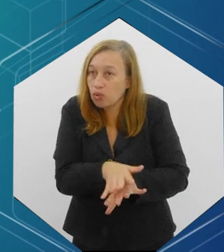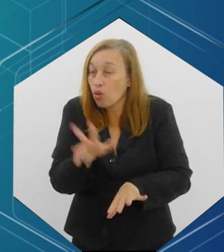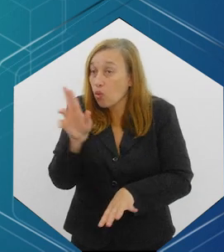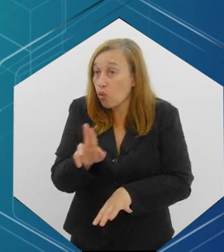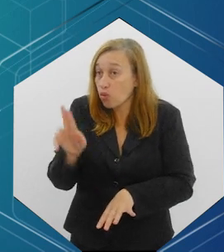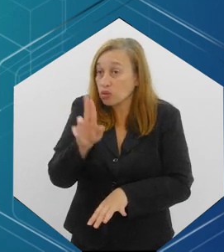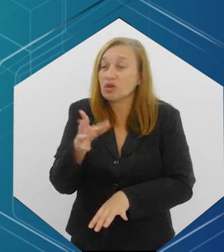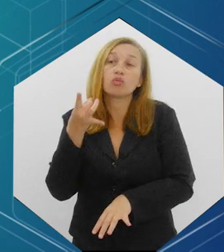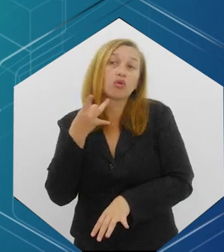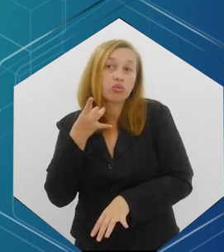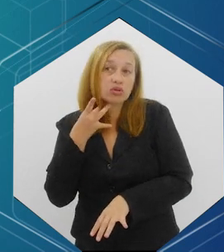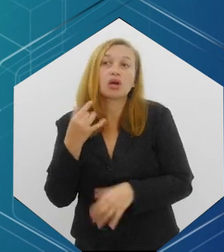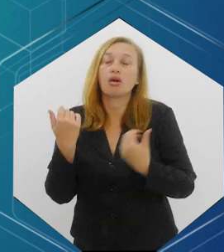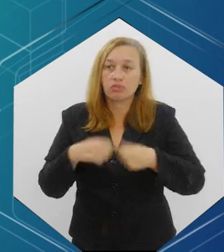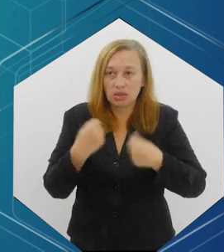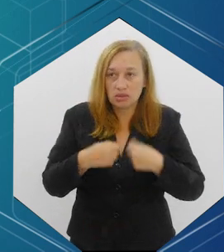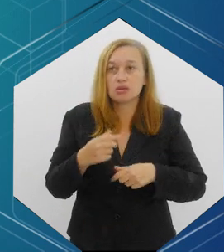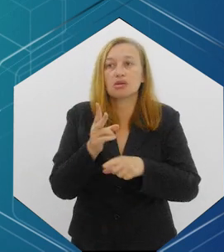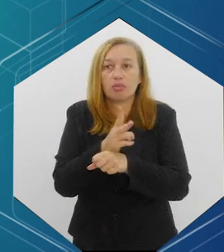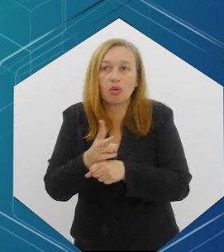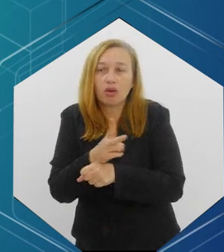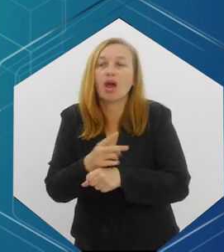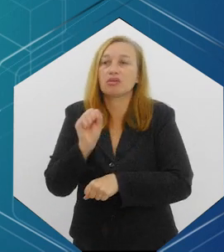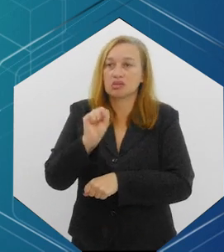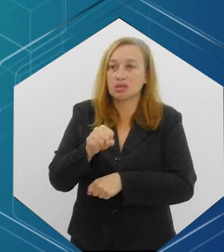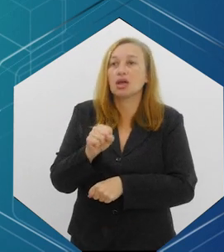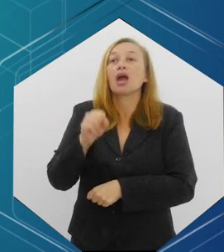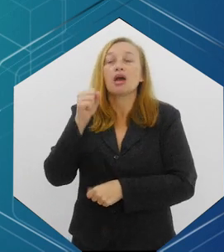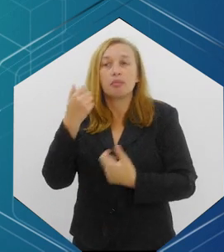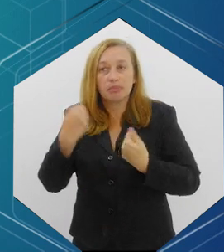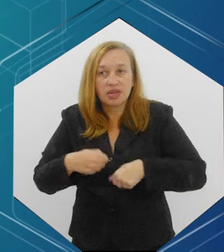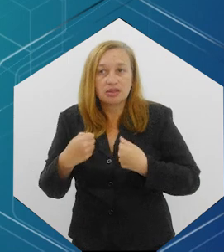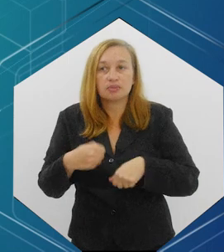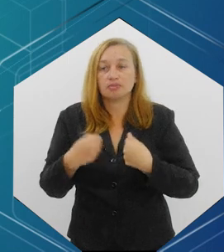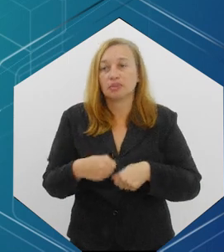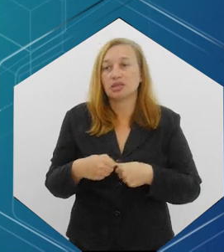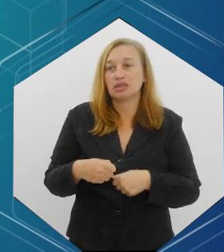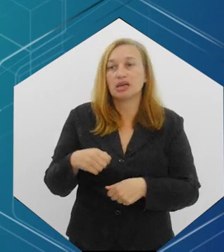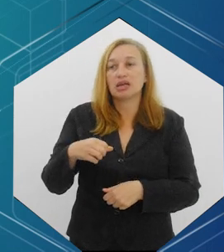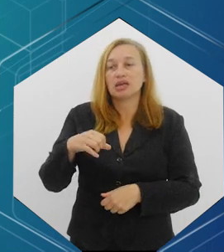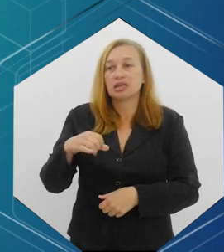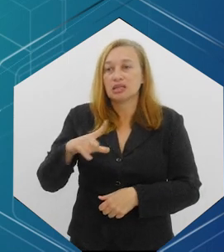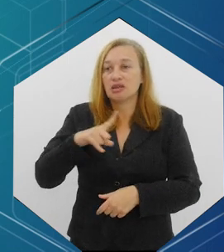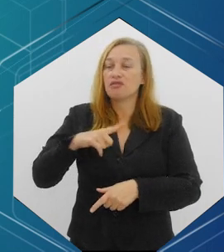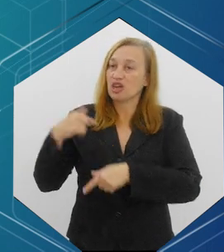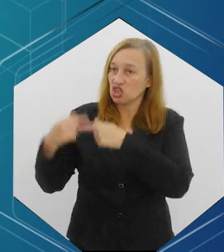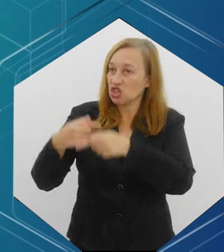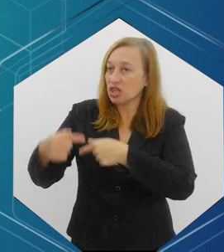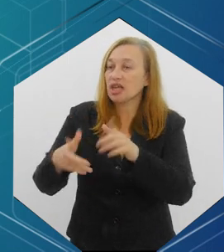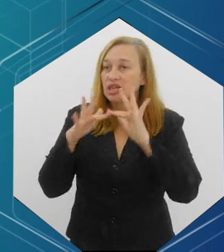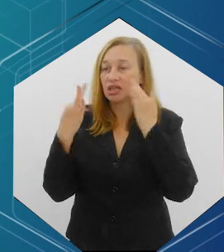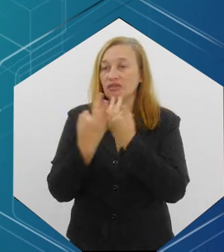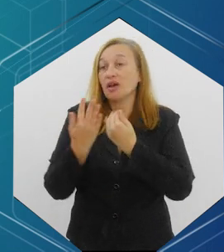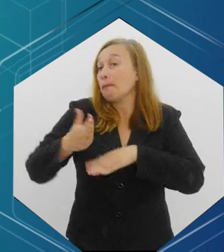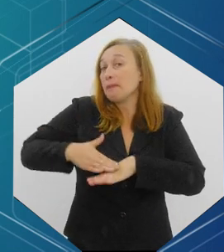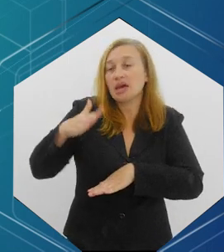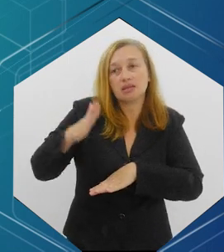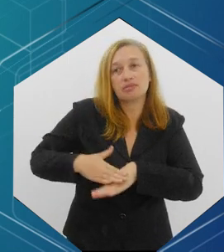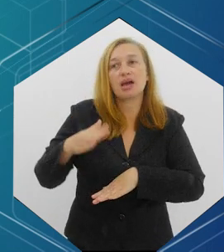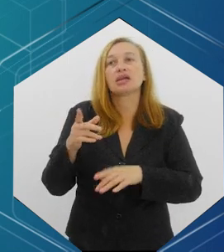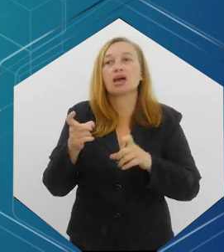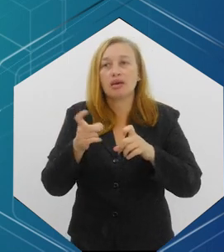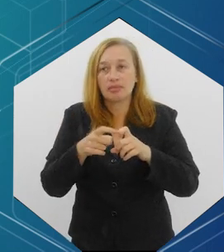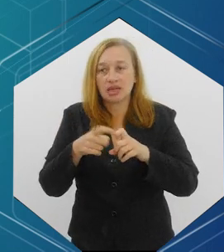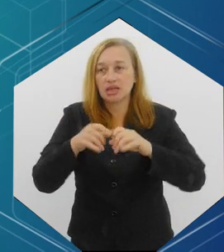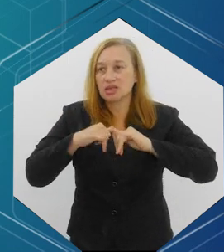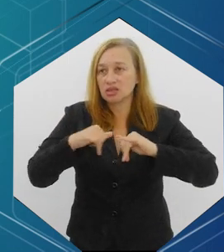vida sexual ativa em que usa um hormônio, deve procurar, principalmente se tem um histórico familiar. Tá É ótimo, o que eu